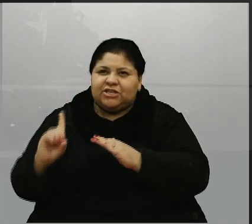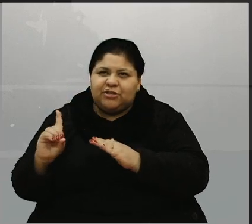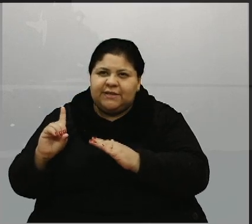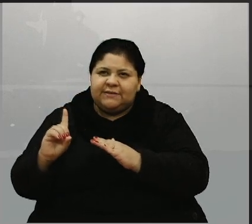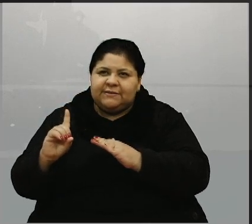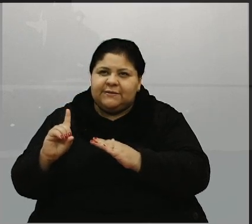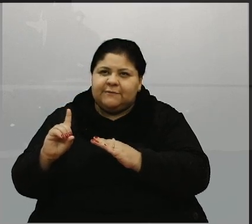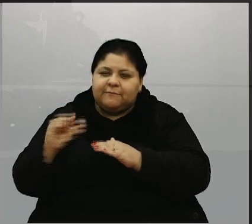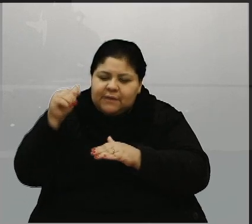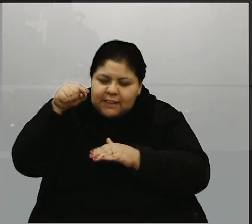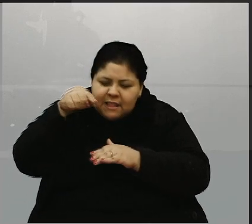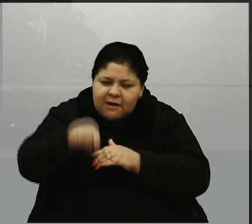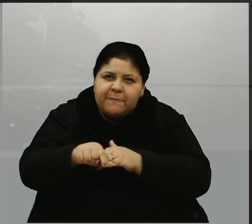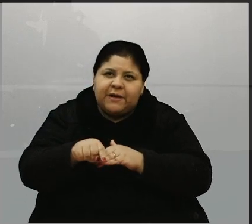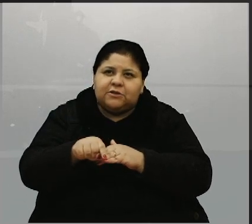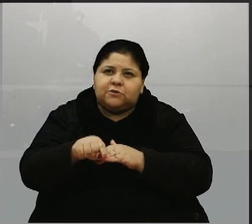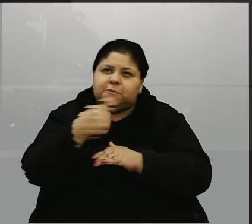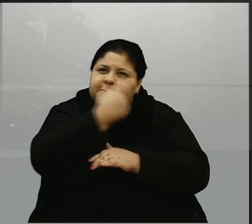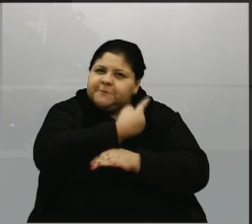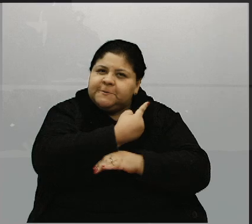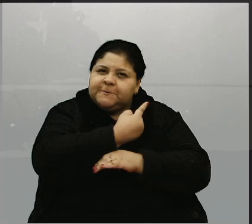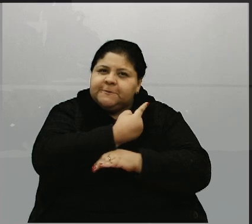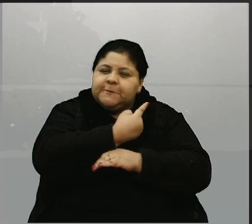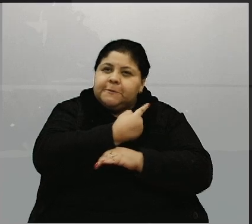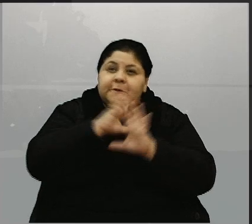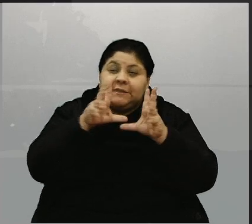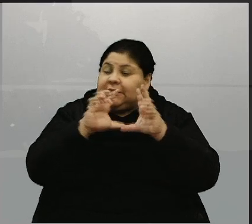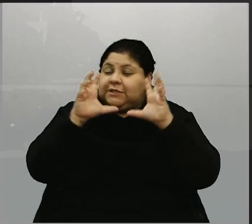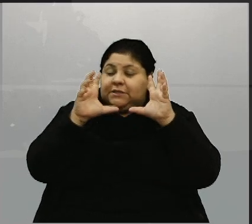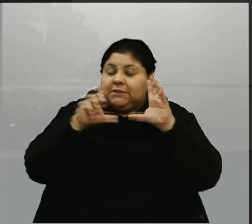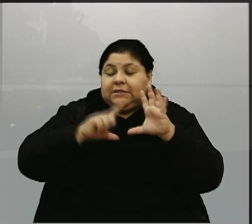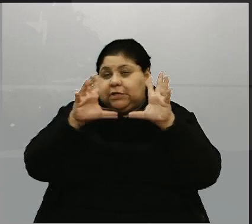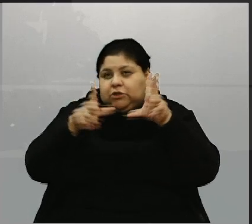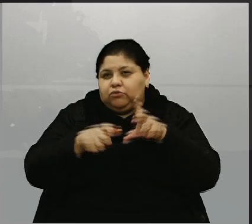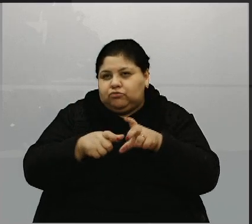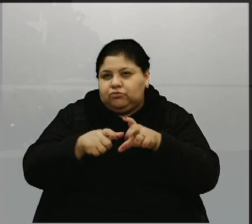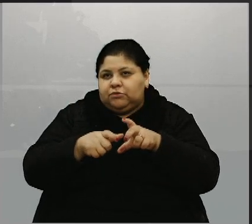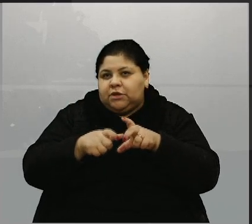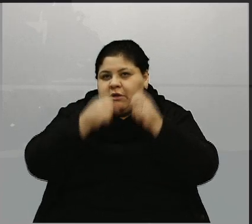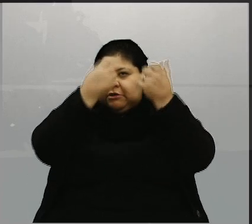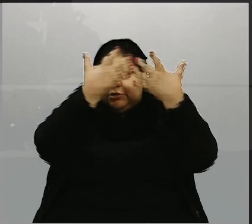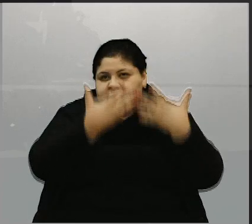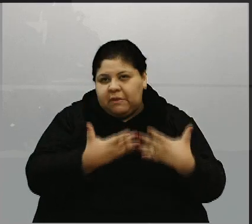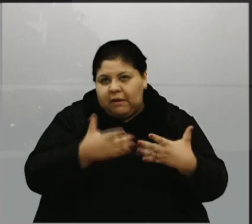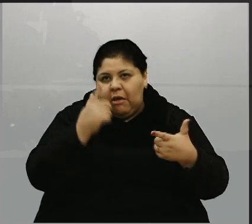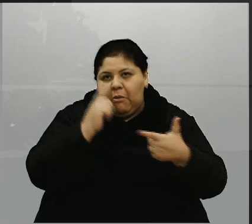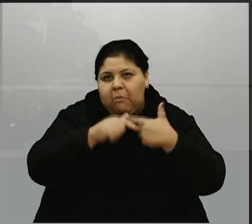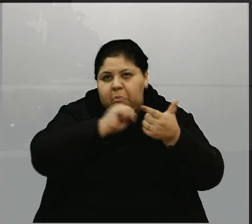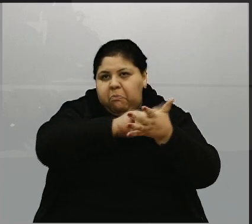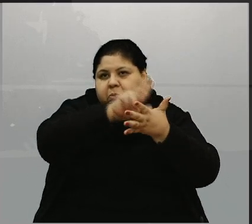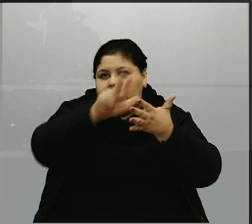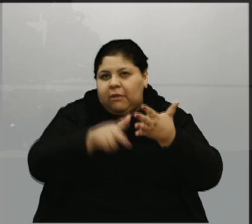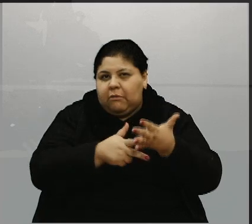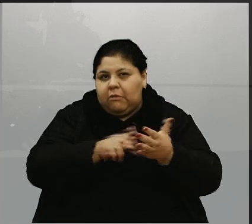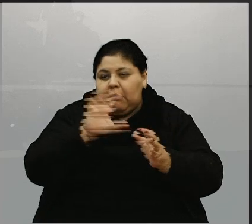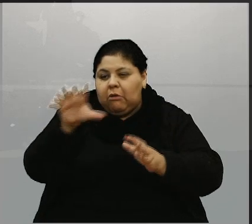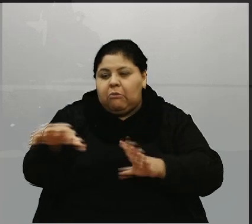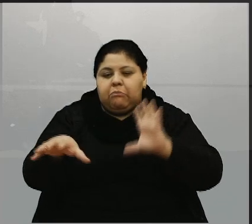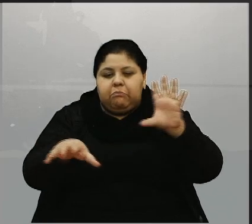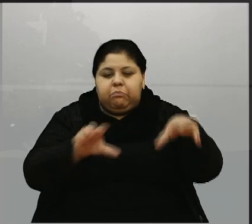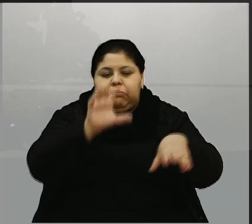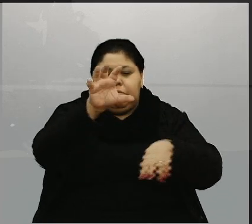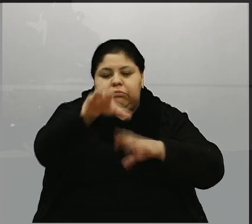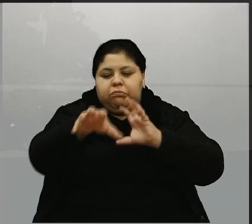né? Então tem tudo isso, né? Tudo isso. A gente fez questão de trazer aqui porque são vários pontos, várias